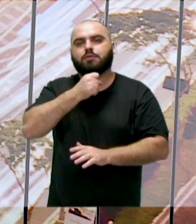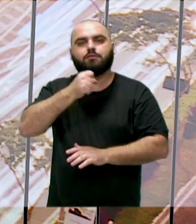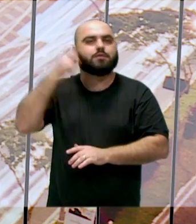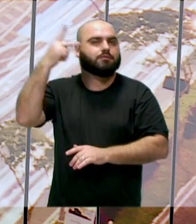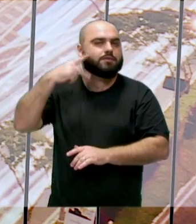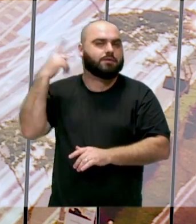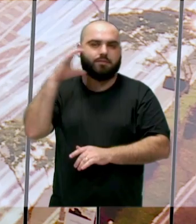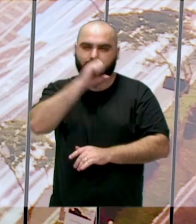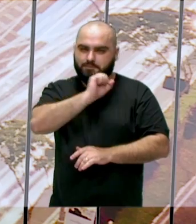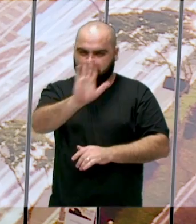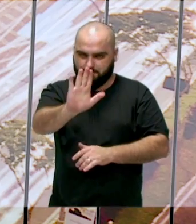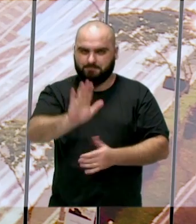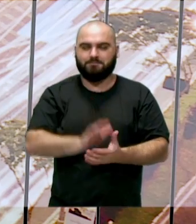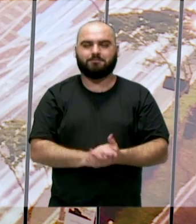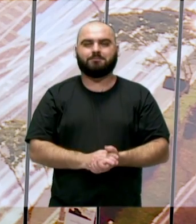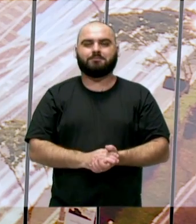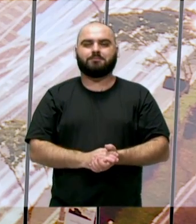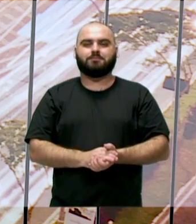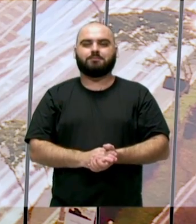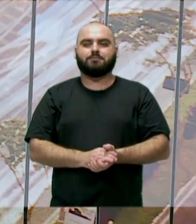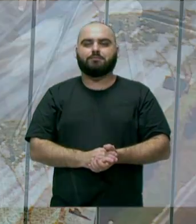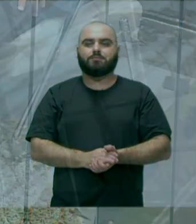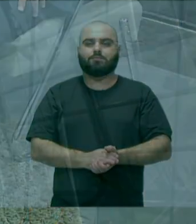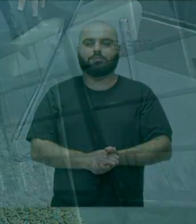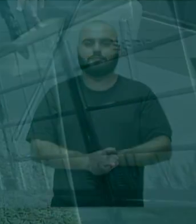Fala Vereador. Até mais!